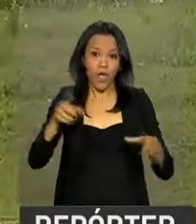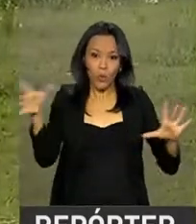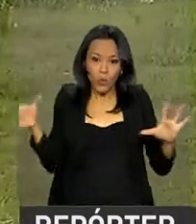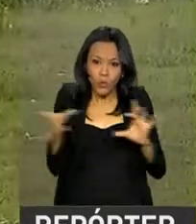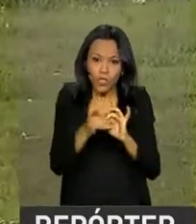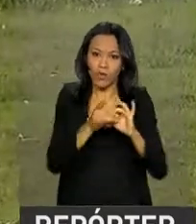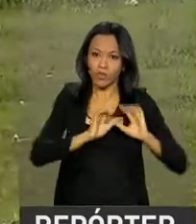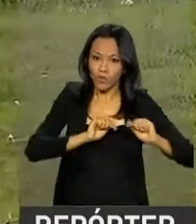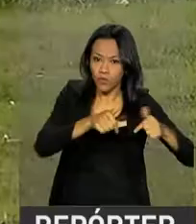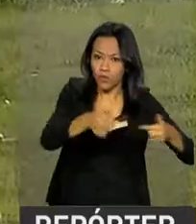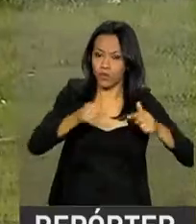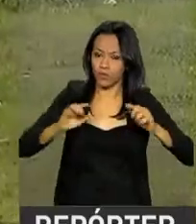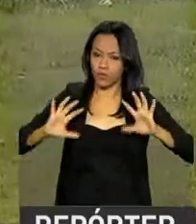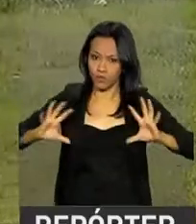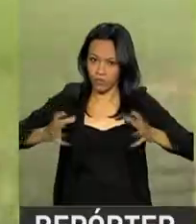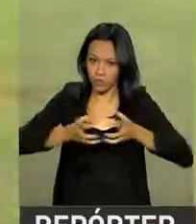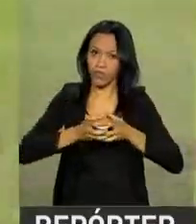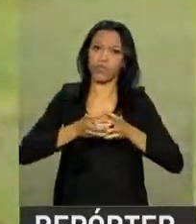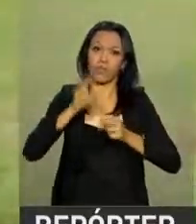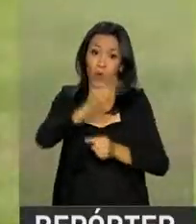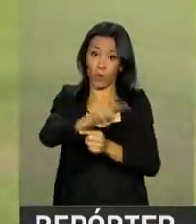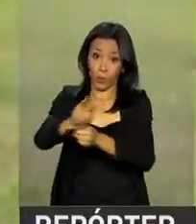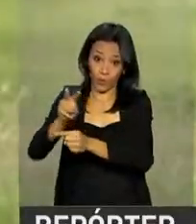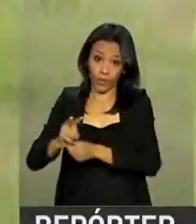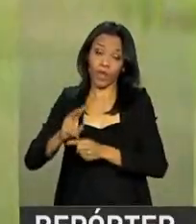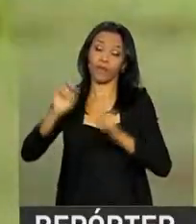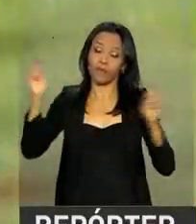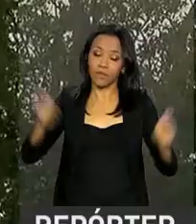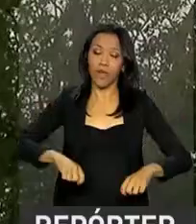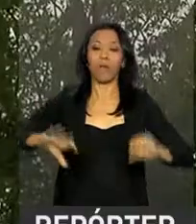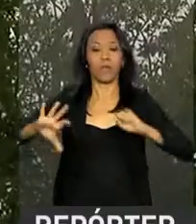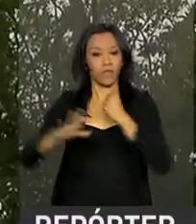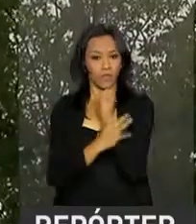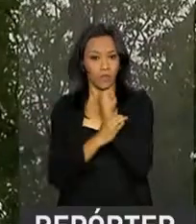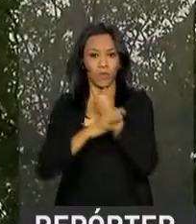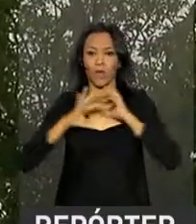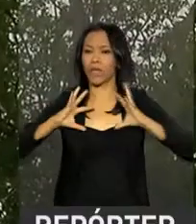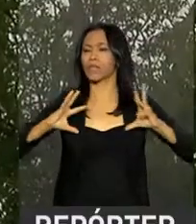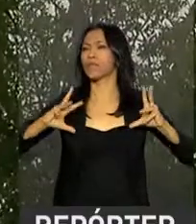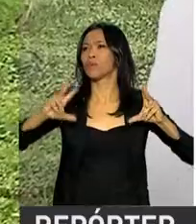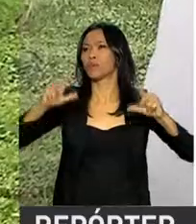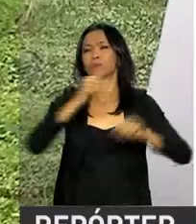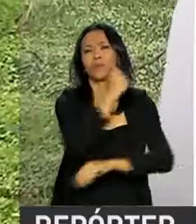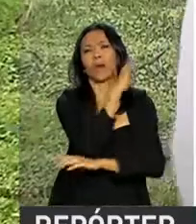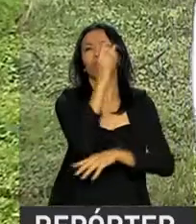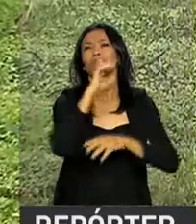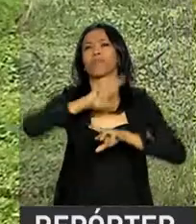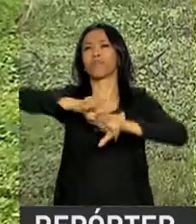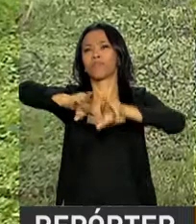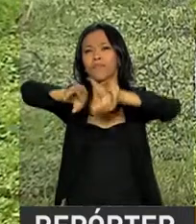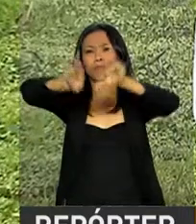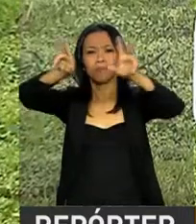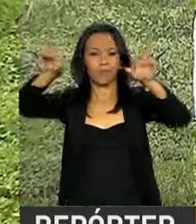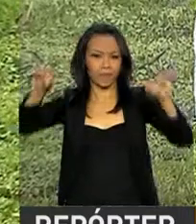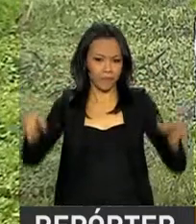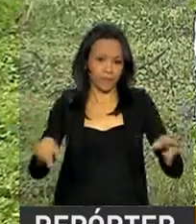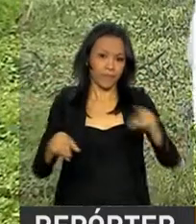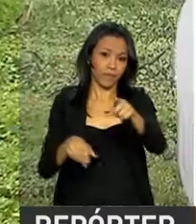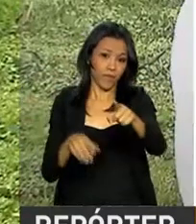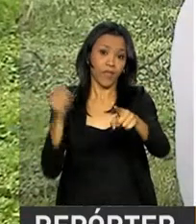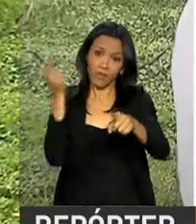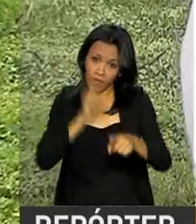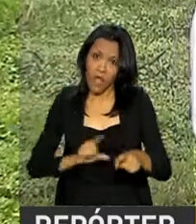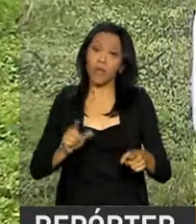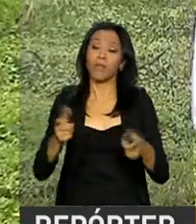de esforços pela preservação pode garantir toda a diversidade e dá pra ter as duas coisas com